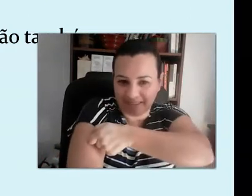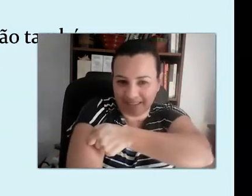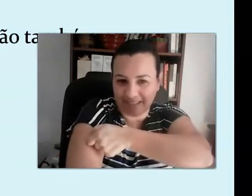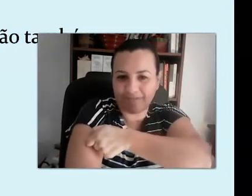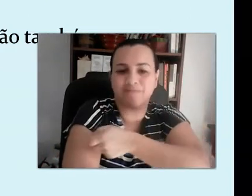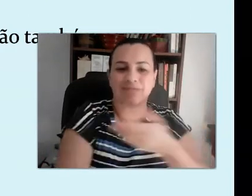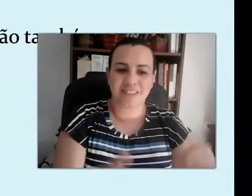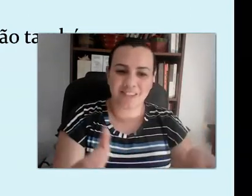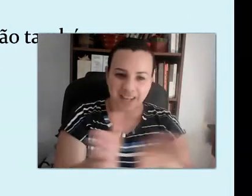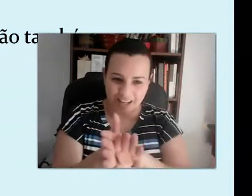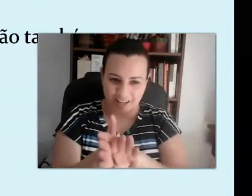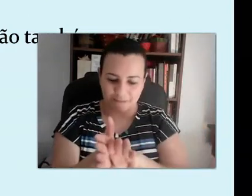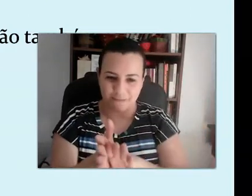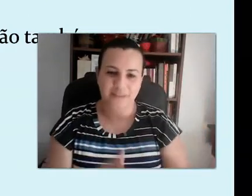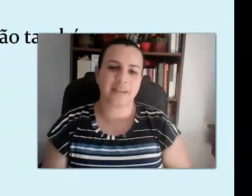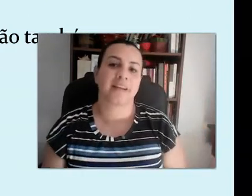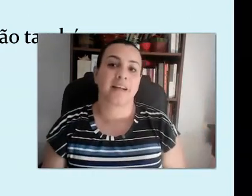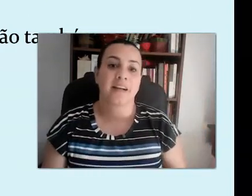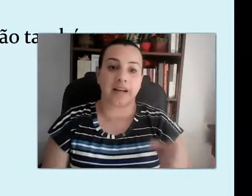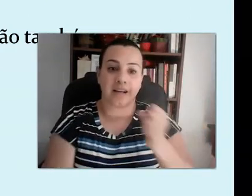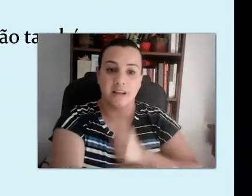que a vacina chegue.